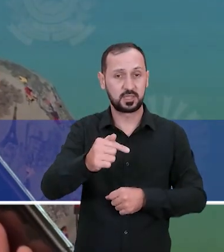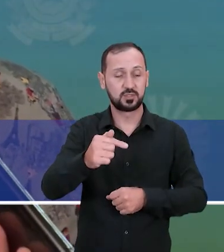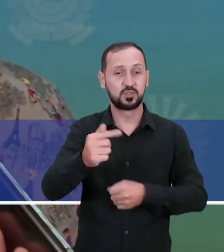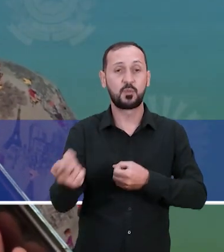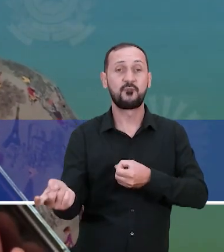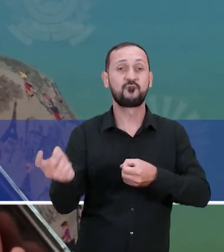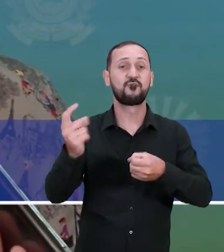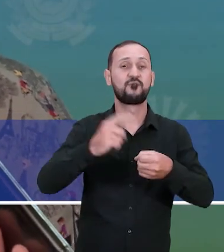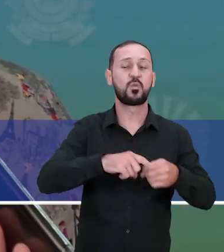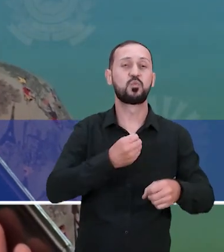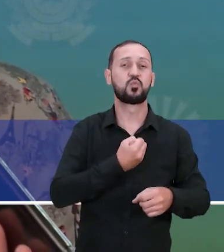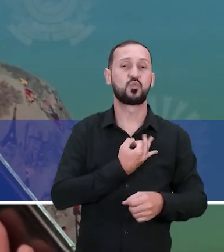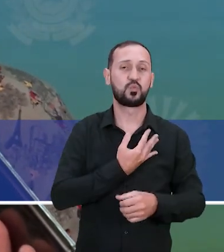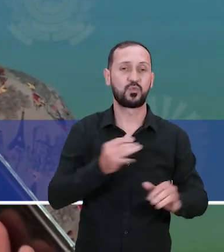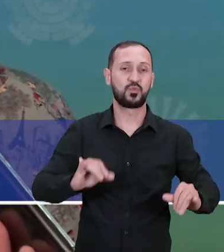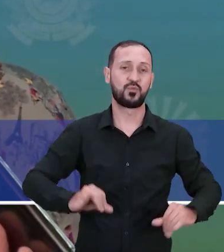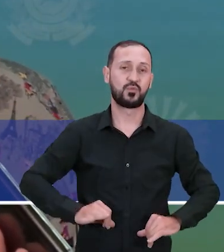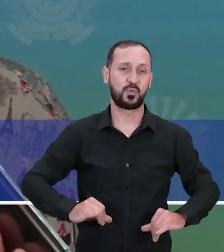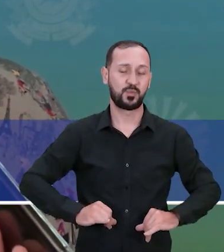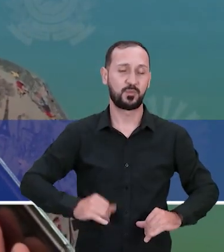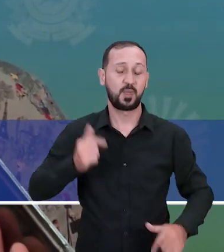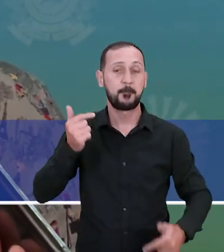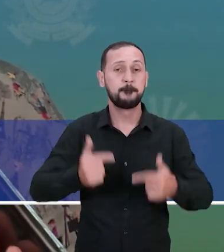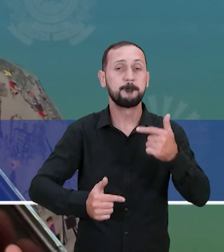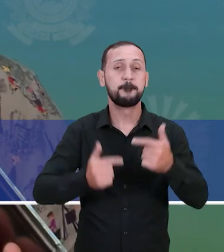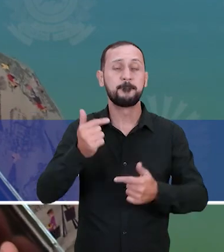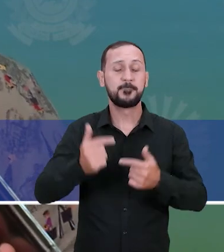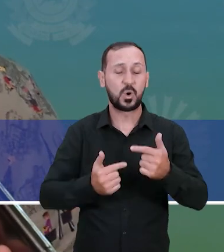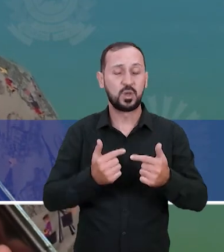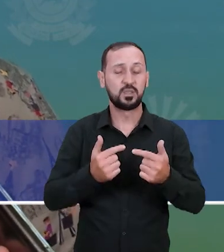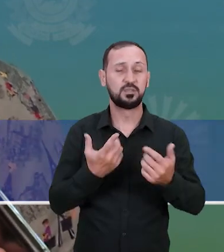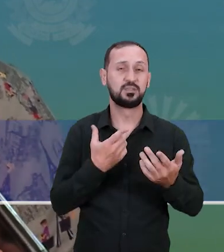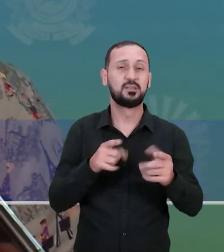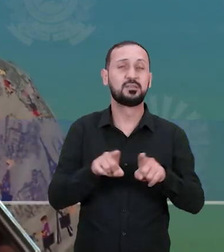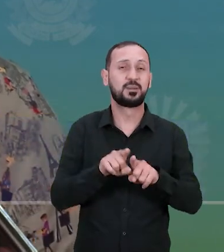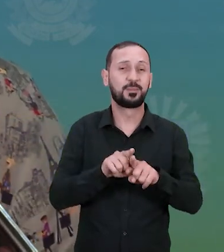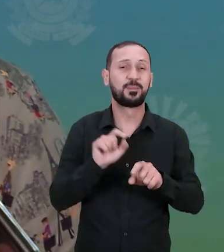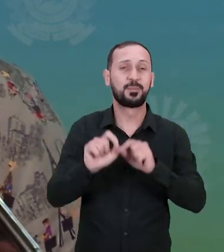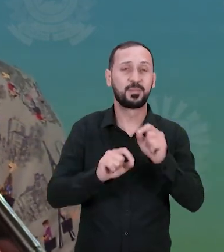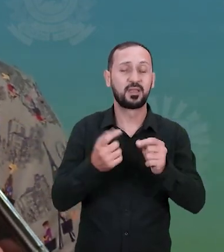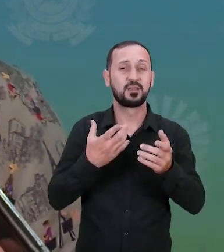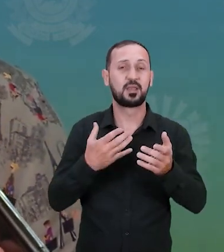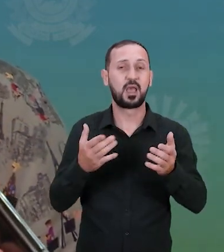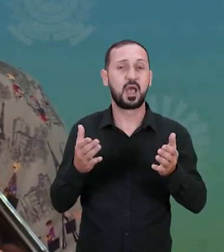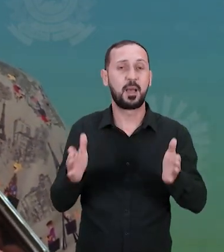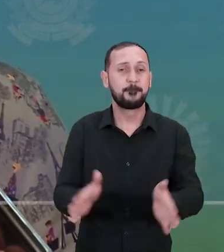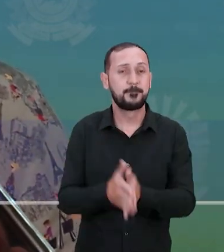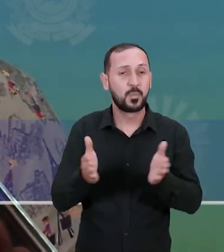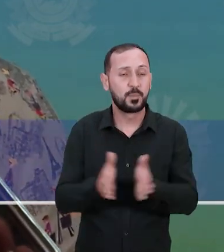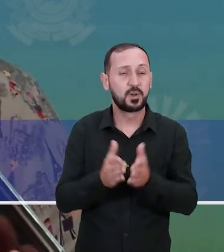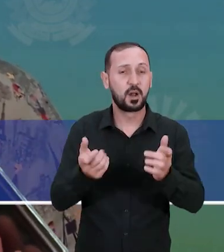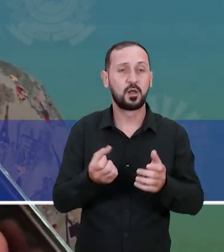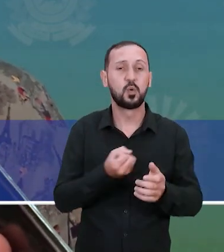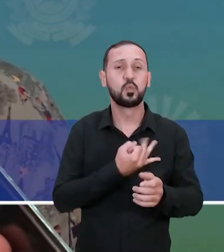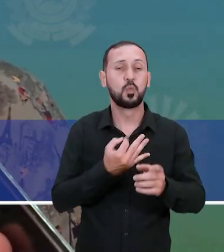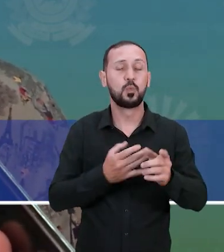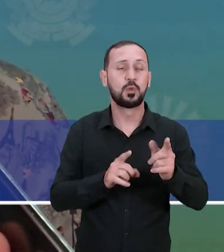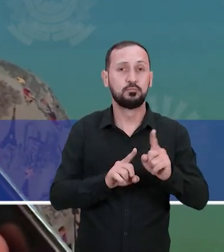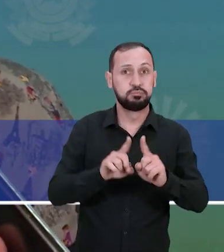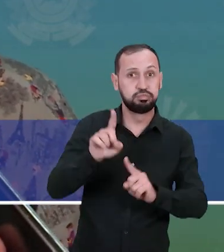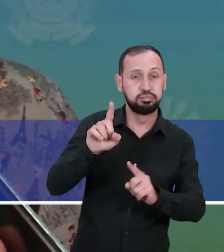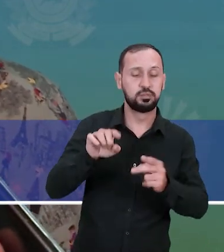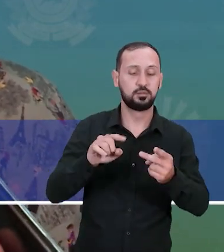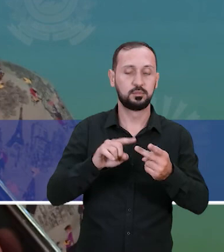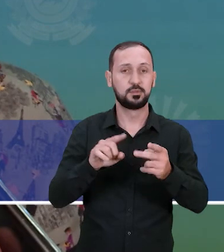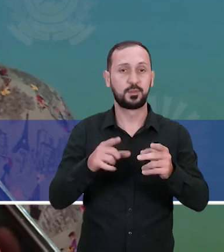se observado um retrocesso muito grande em todas essas políticas e, consequentemente, o aumento da pobreza